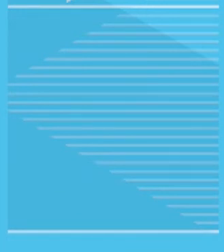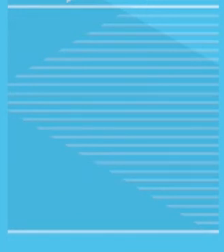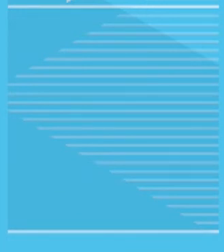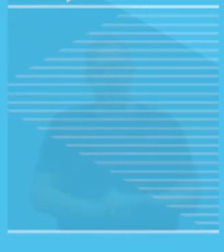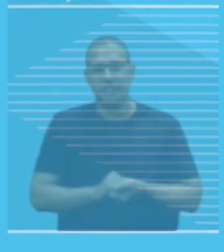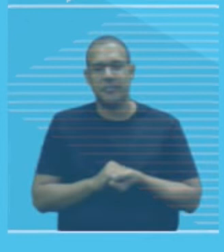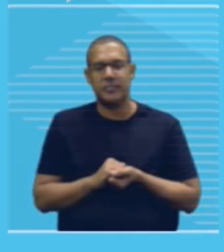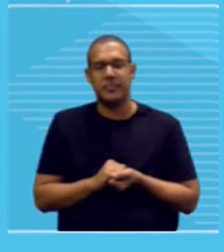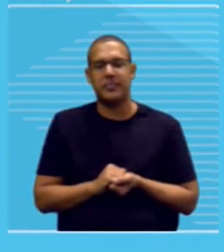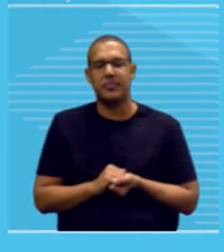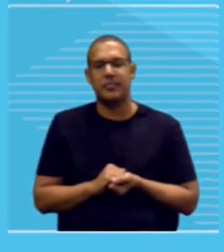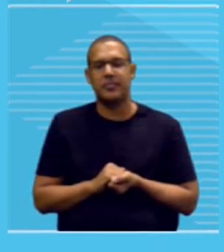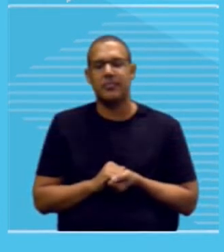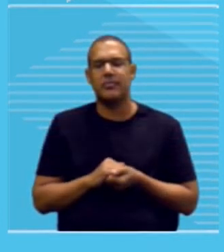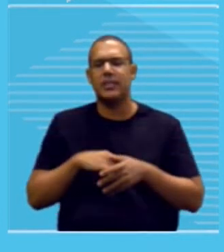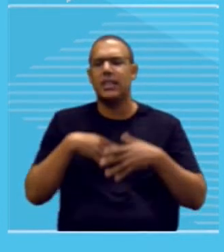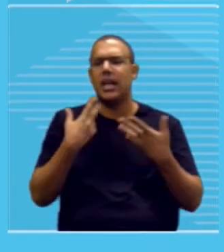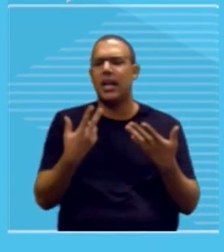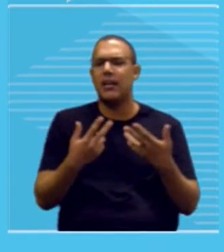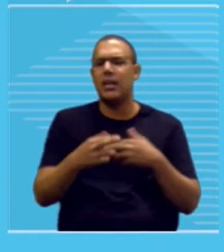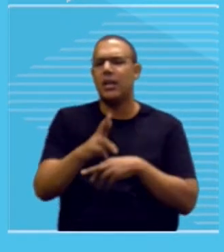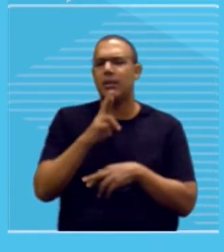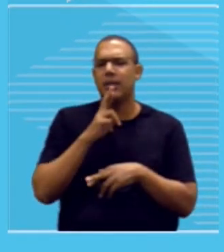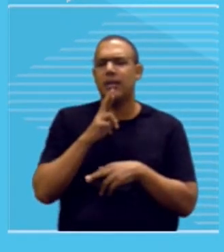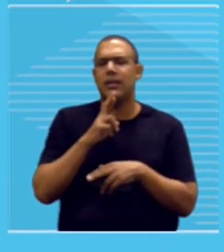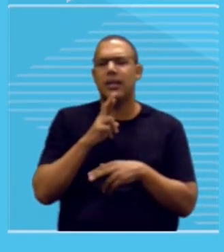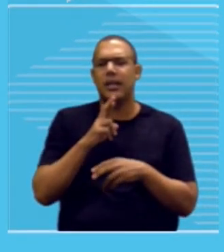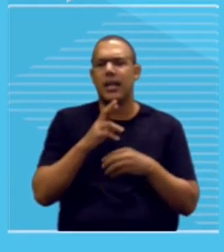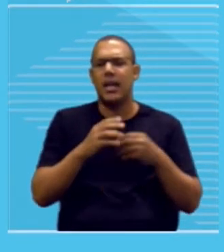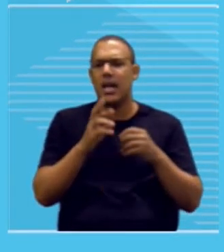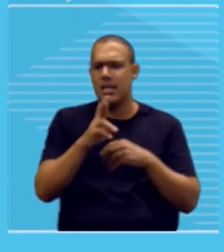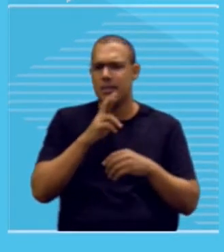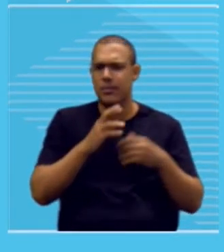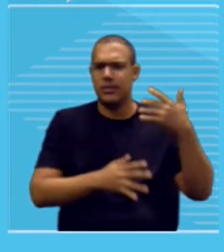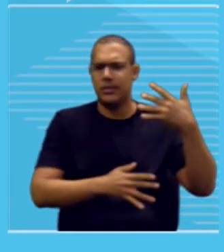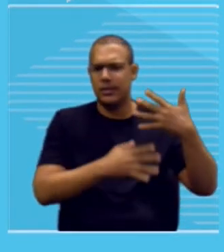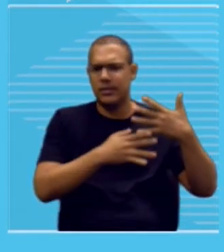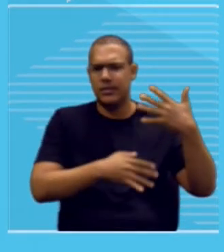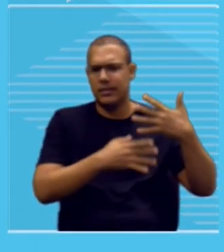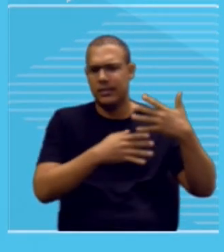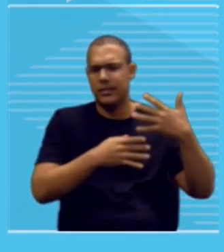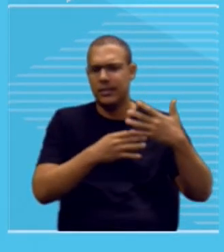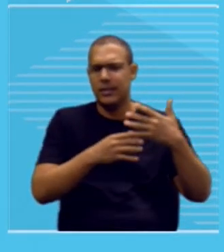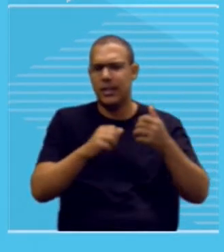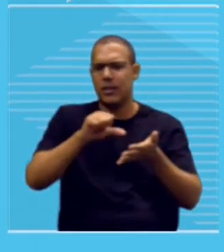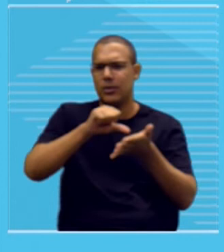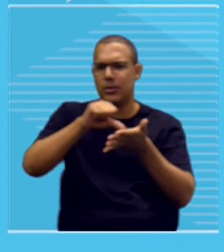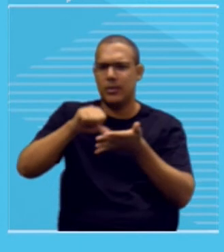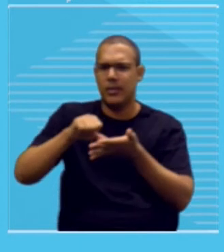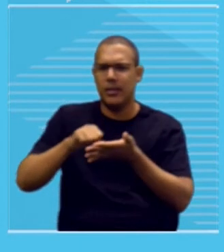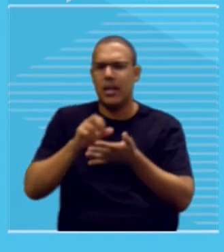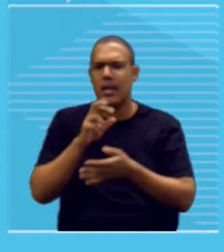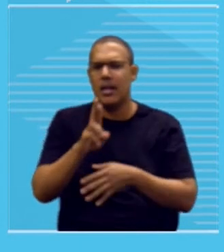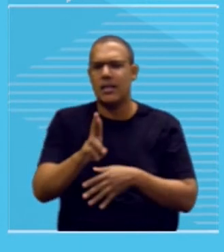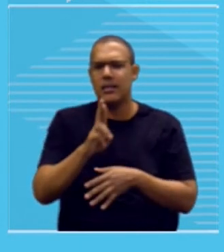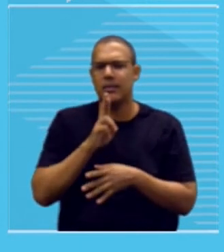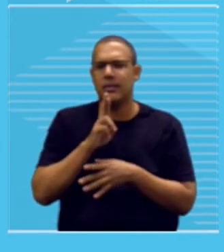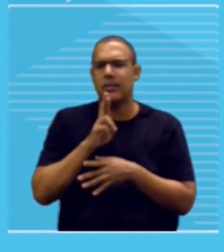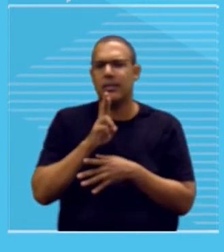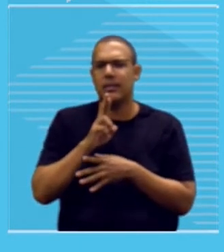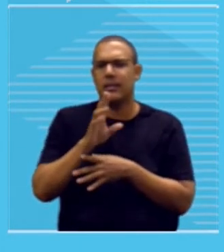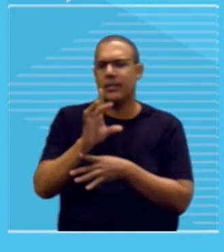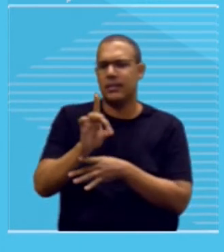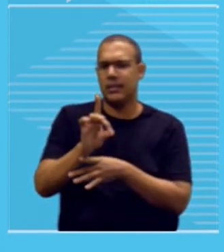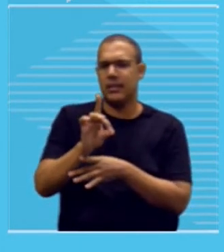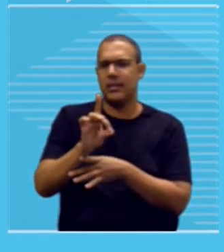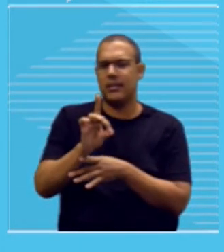E aí galerinha que é que vocês marcaram Coloca aí no teatro amigo olha só o pessoal lá em Ribeiro Gonçalves disse que a letra resposta é a letra